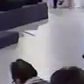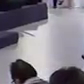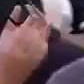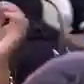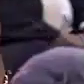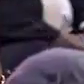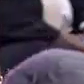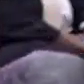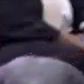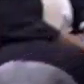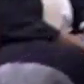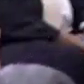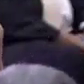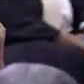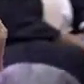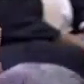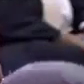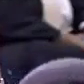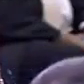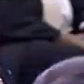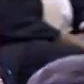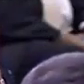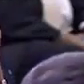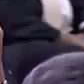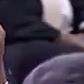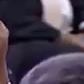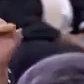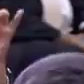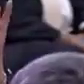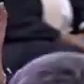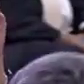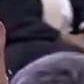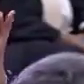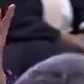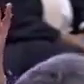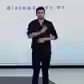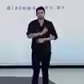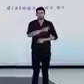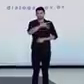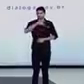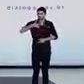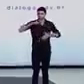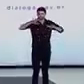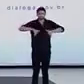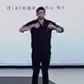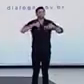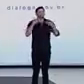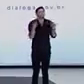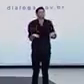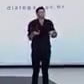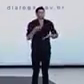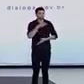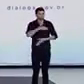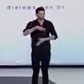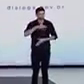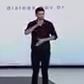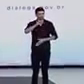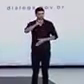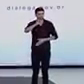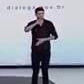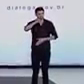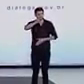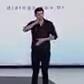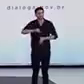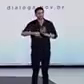saber o que vocês pensam, quais são as contribuições para a gente poder ter uma vida mais saudável. A ministra Tereza disse que a gente vivia